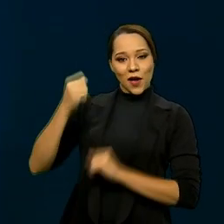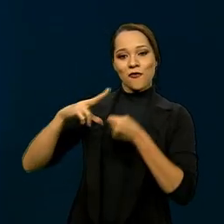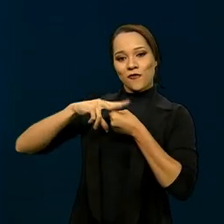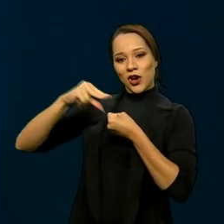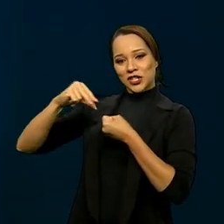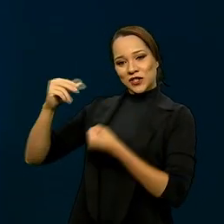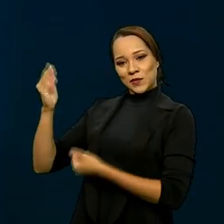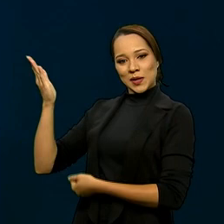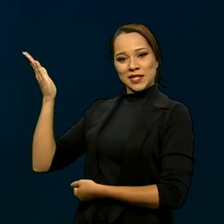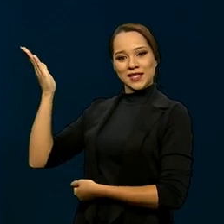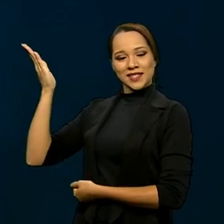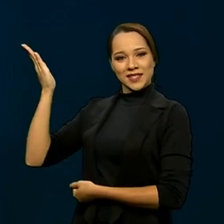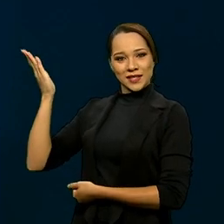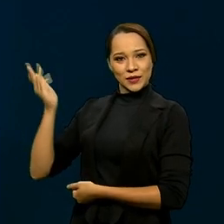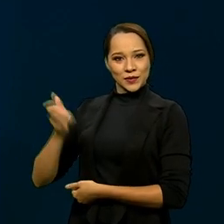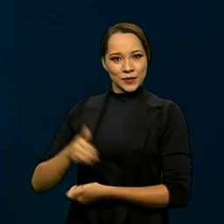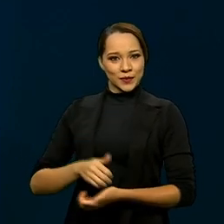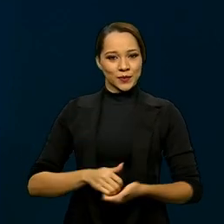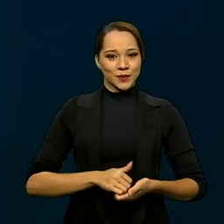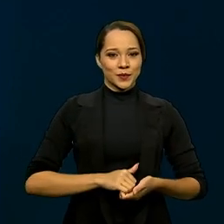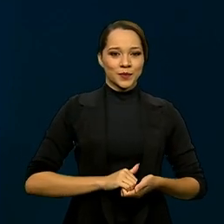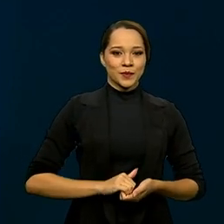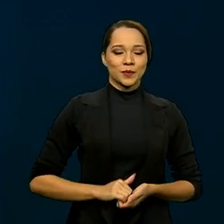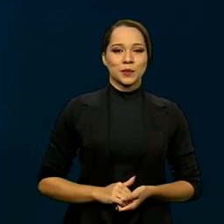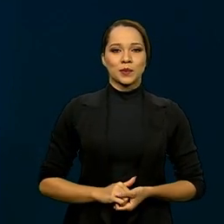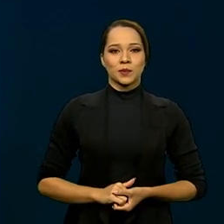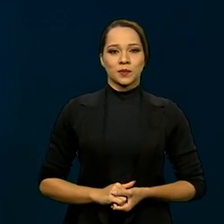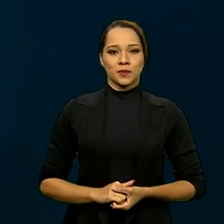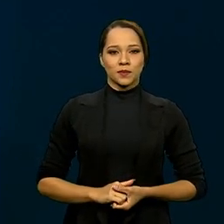a Voz do Brasil.